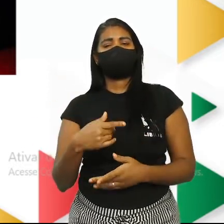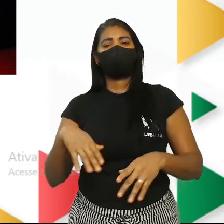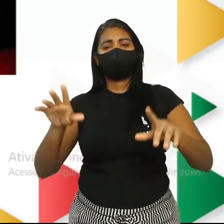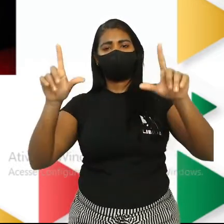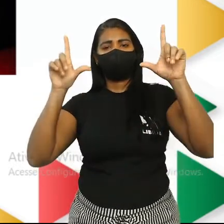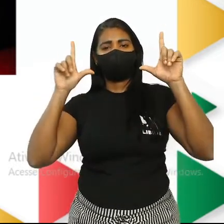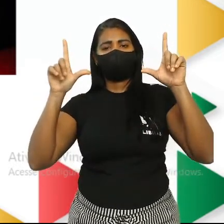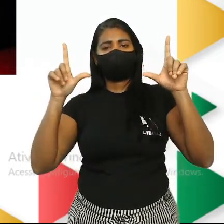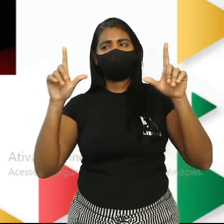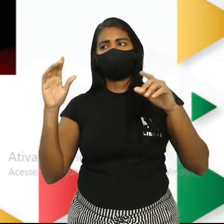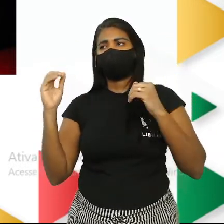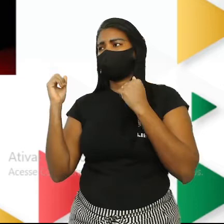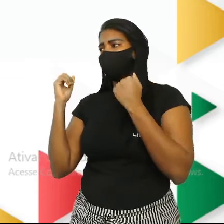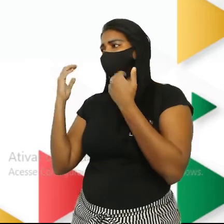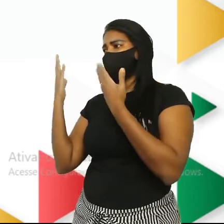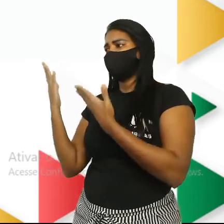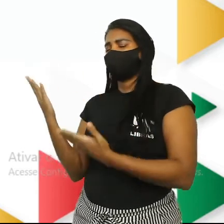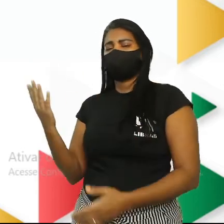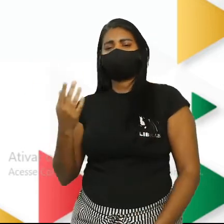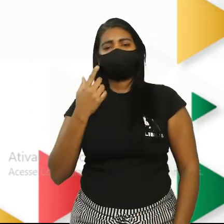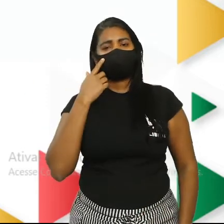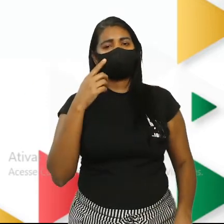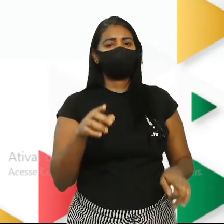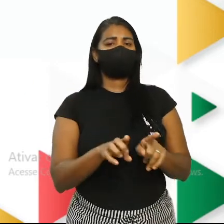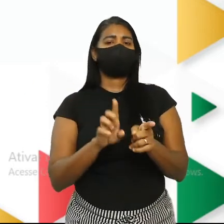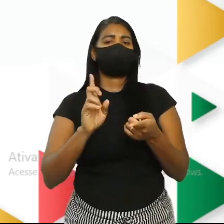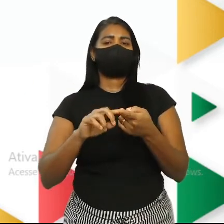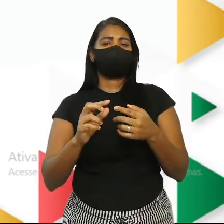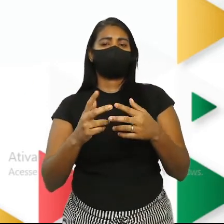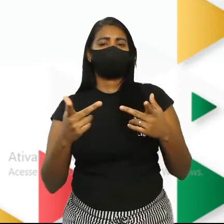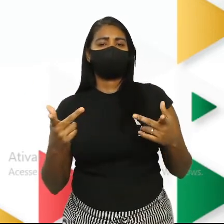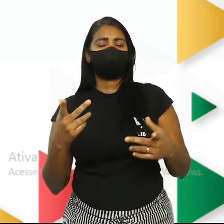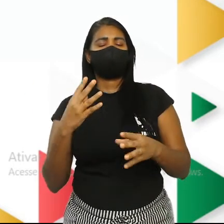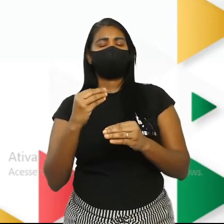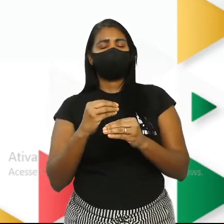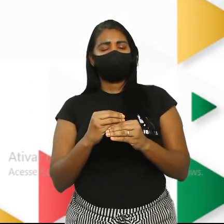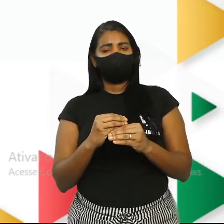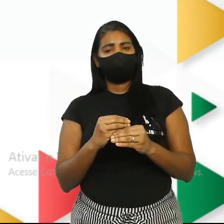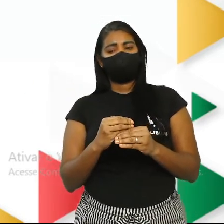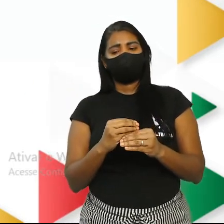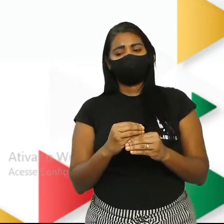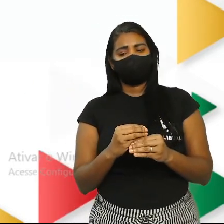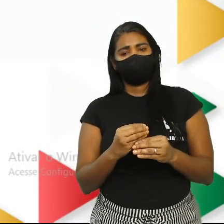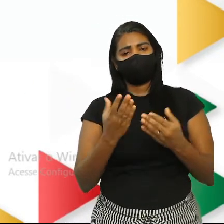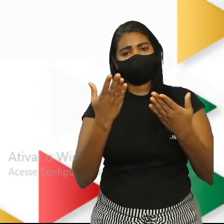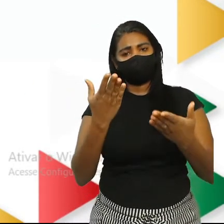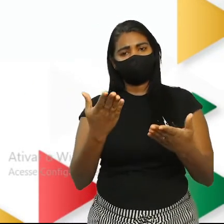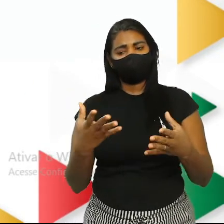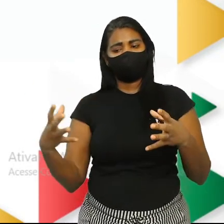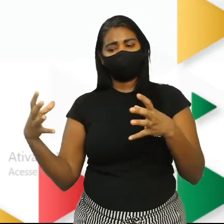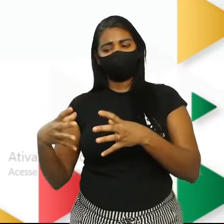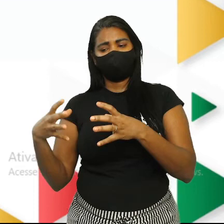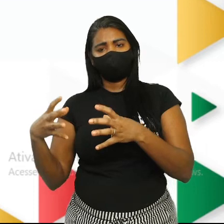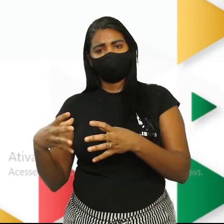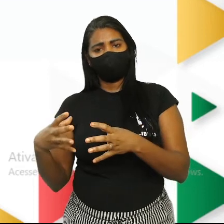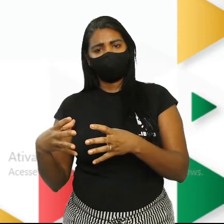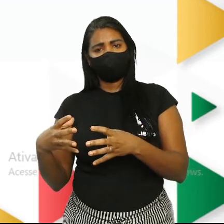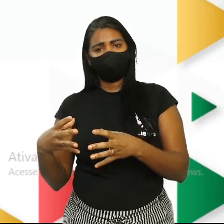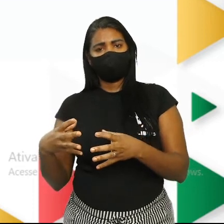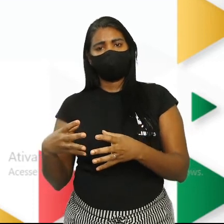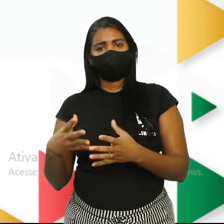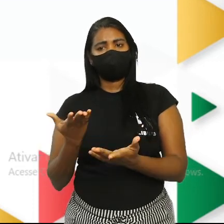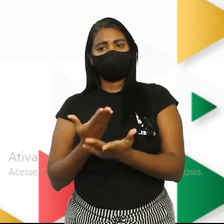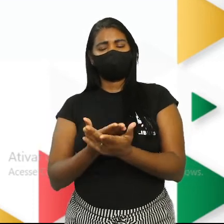slide, a gente vai ver também alguns elementos. E aí eu trago para vocês um grupo que eu já falei em algumas